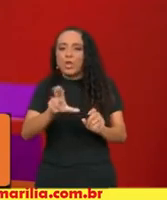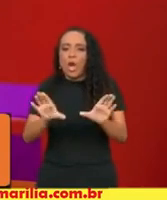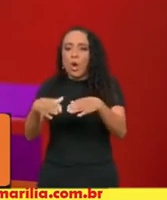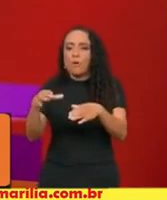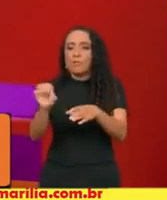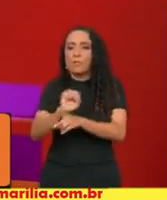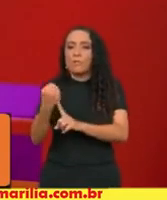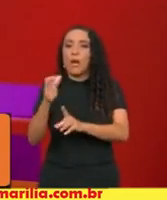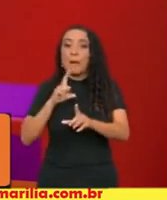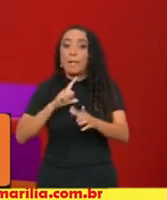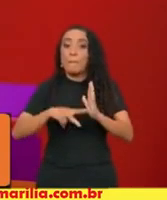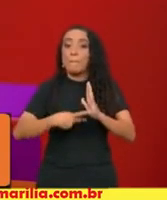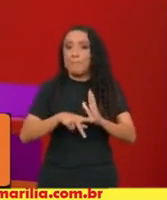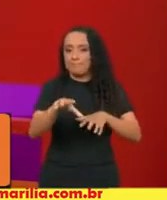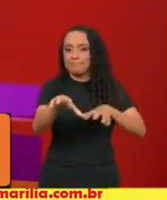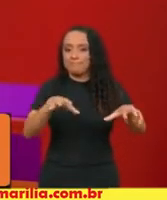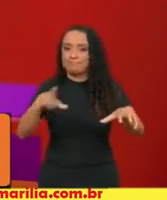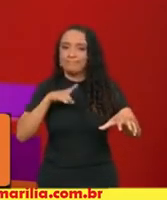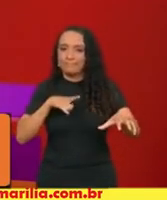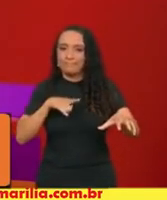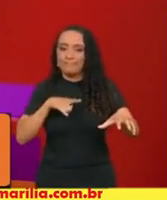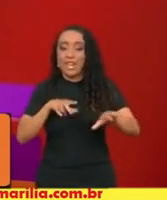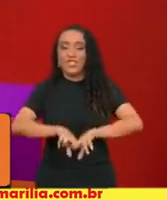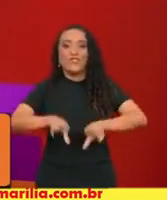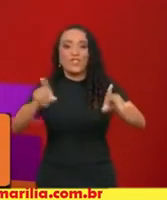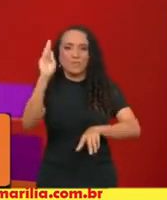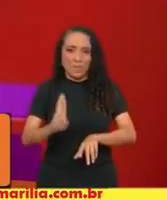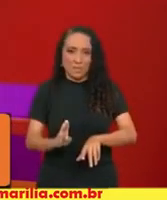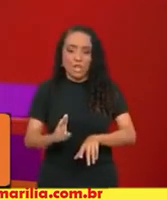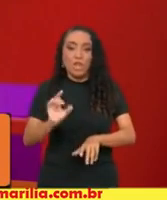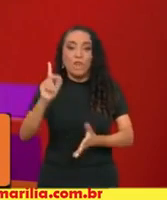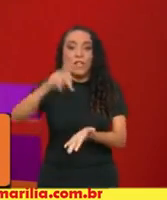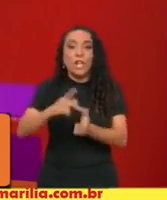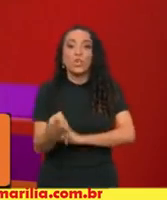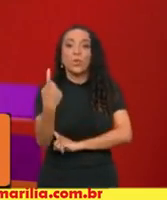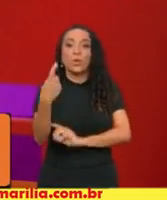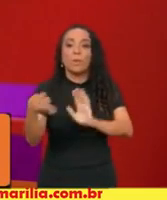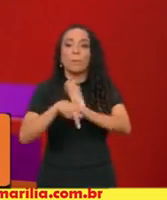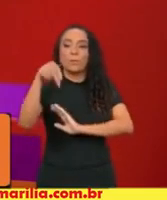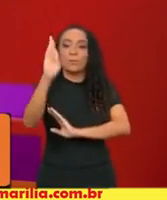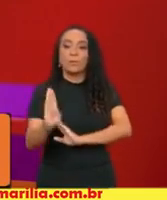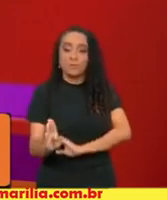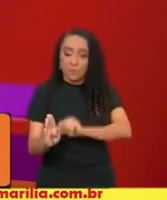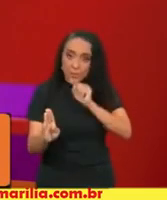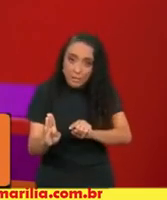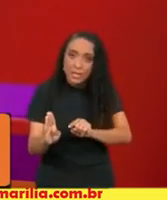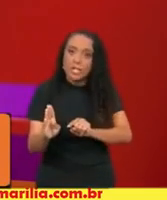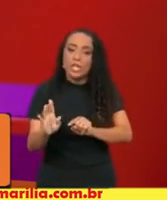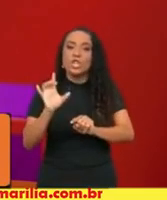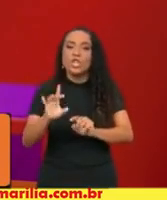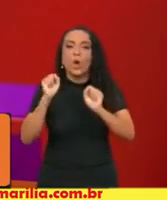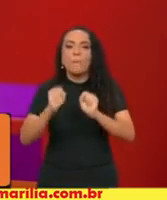tampouco há partidos políticos, porque o partido parte a nação. Há apenas a verdade única da nação brasileira, que só